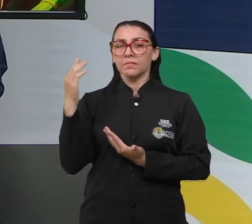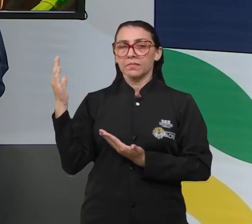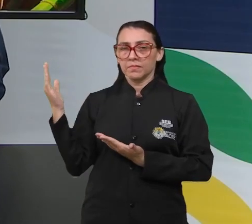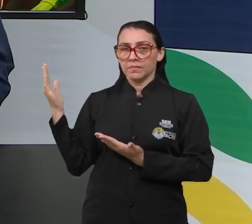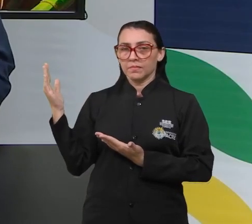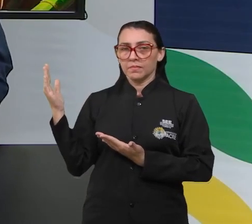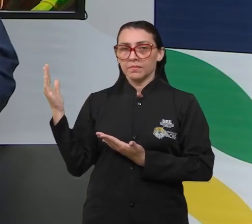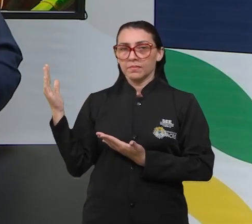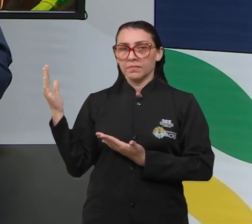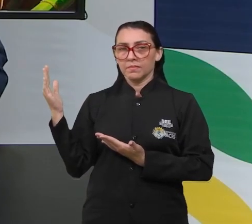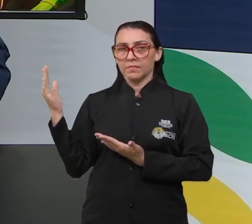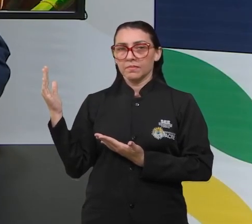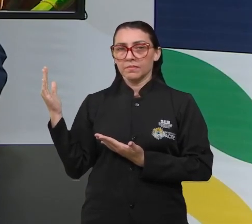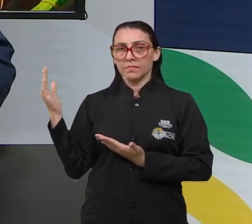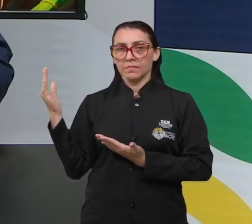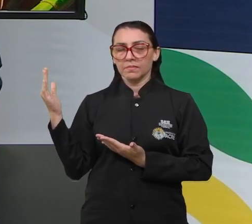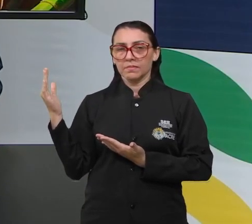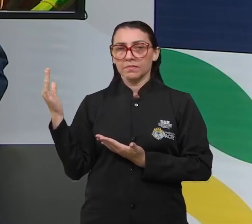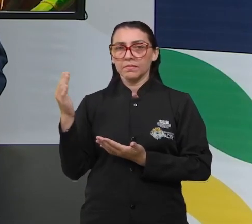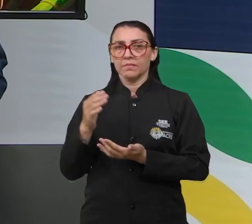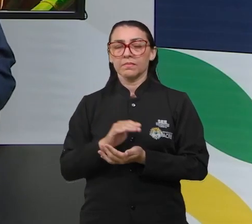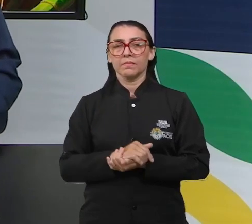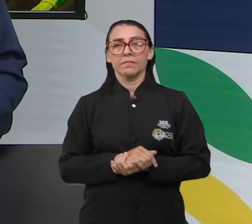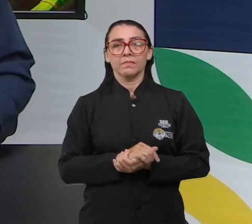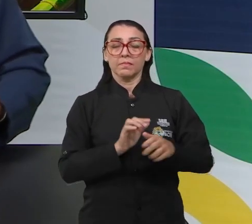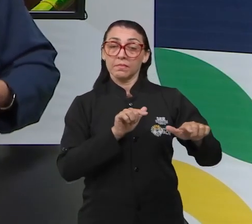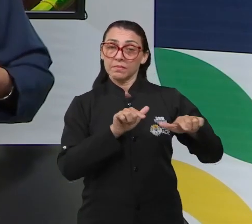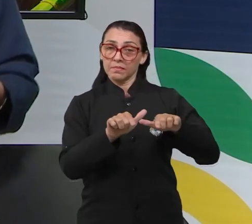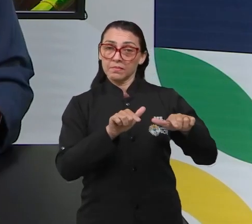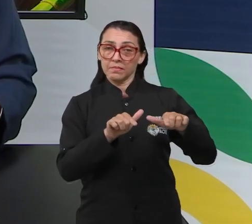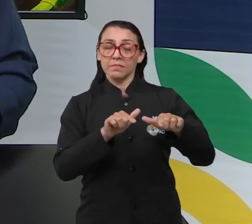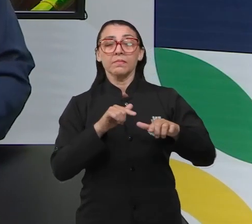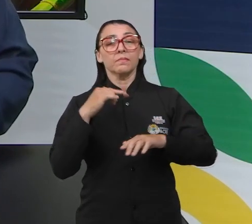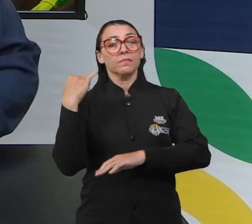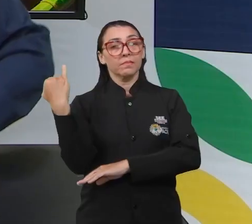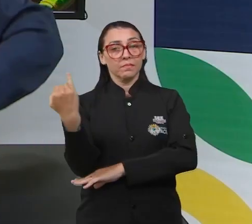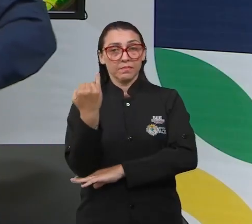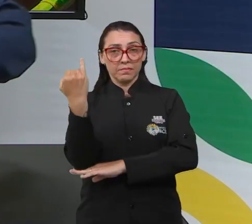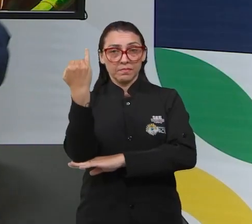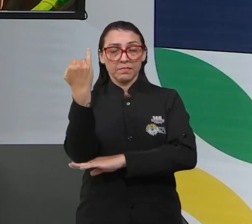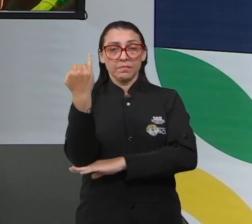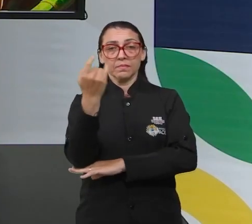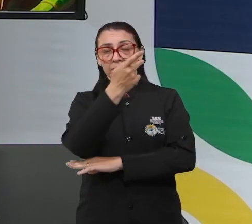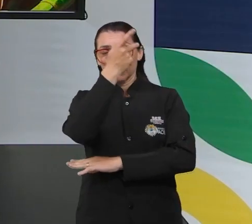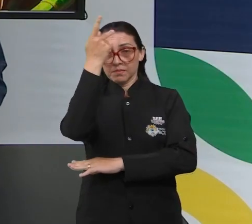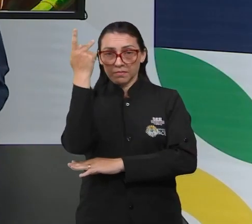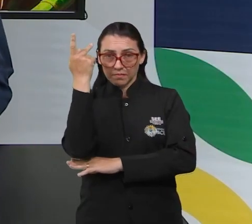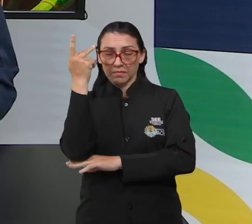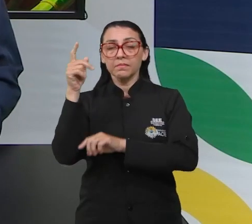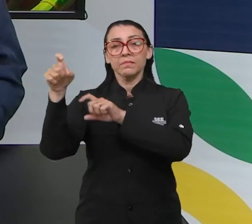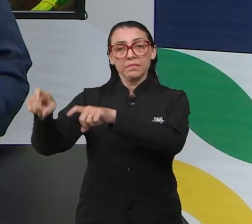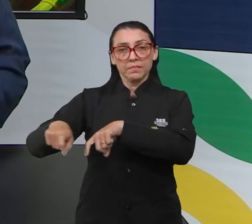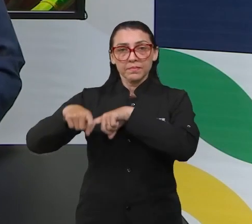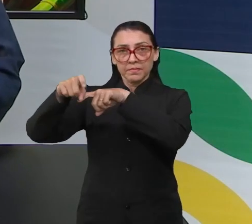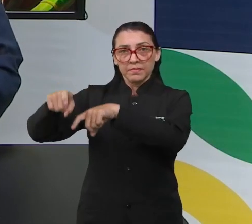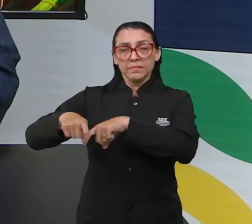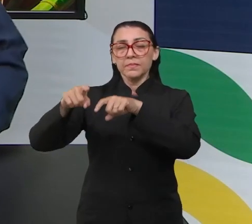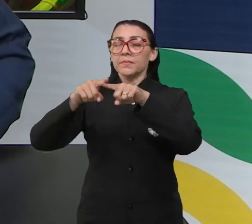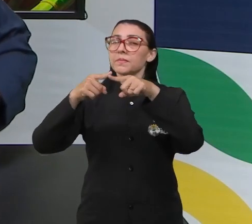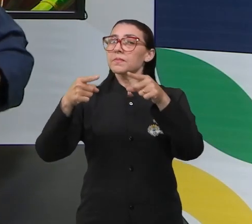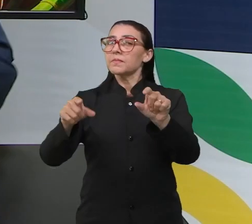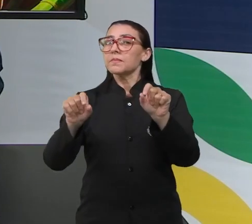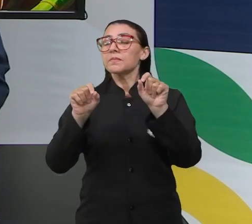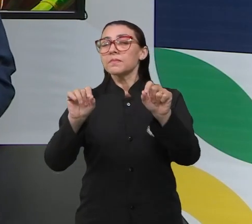a gente poderia falar ou chamar de trabalho informal. Essas pessoas estão atuando na agricultura, mas